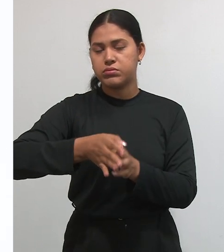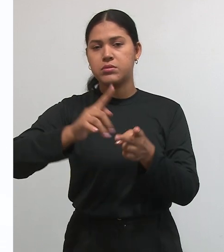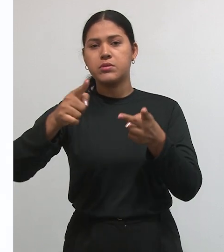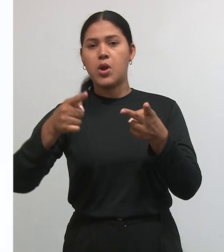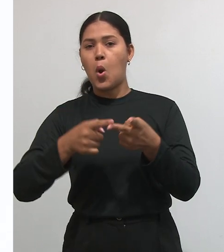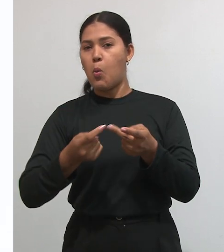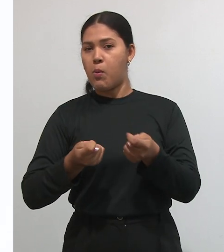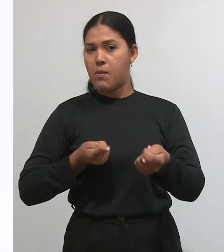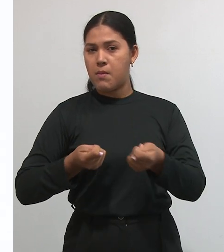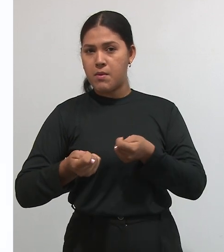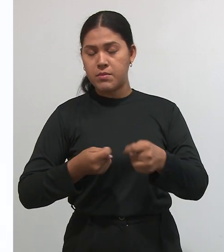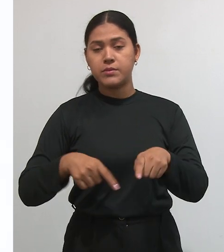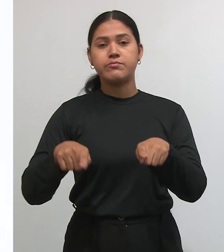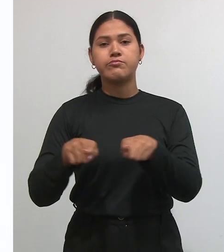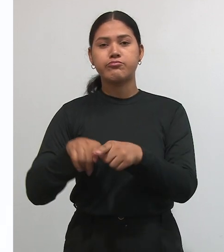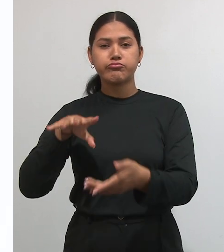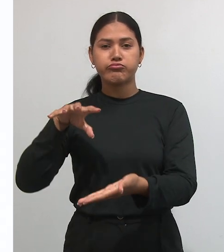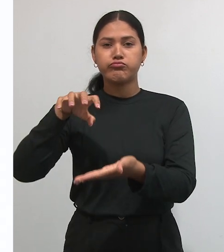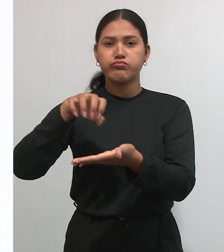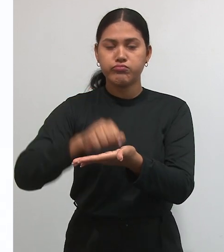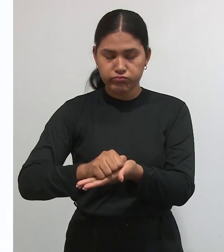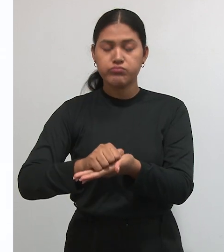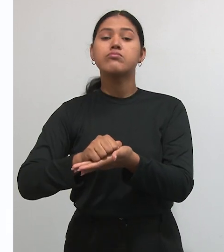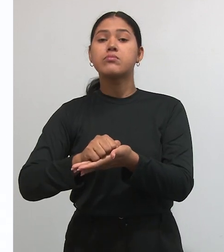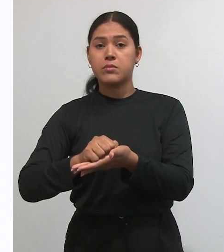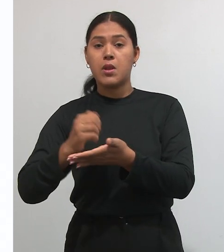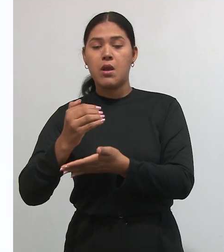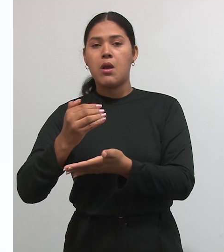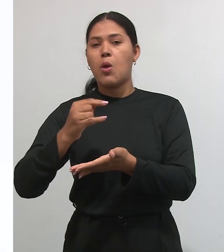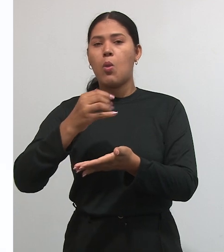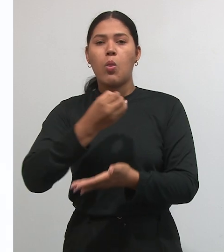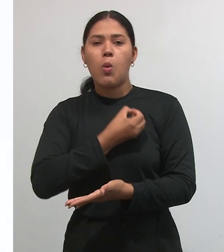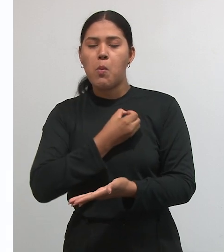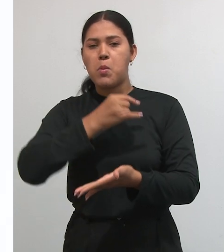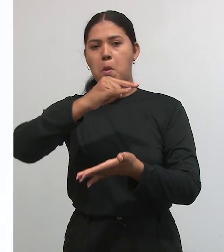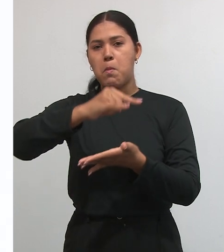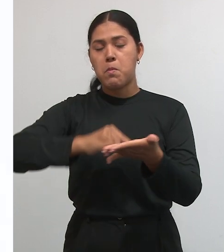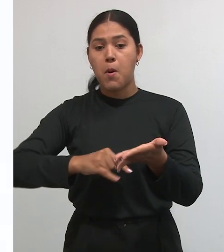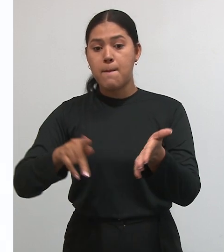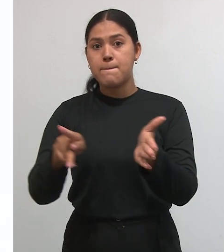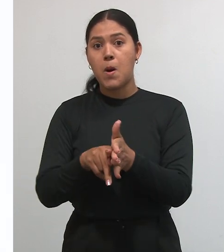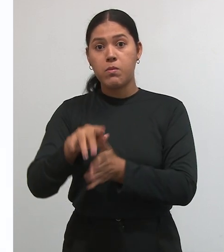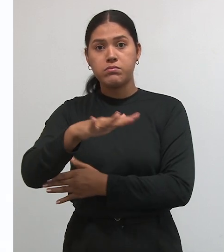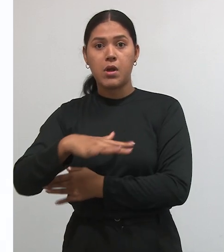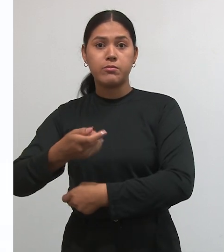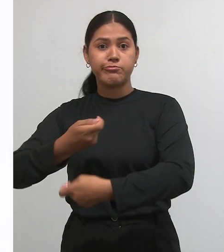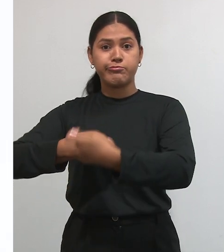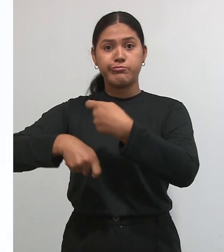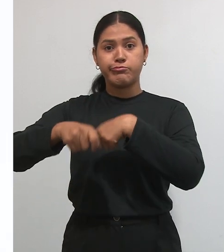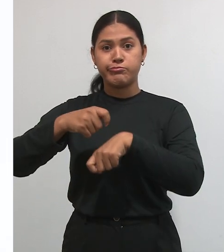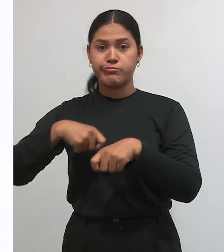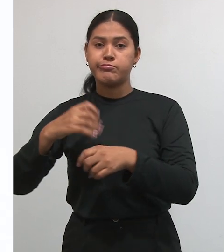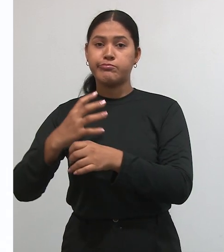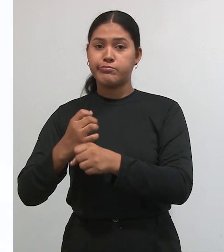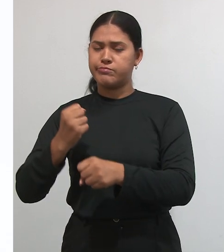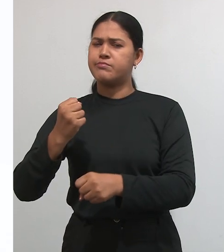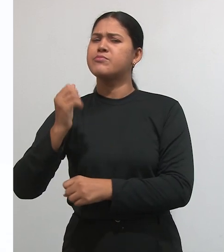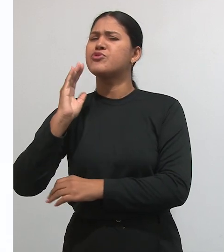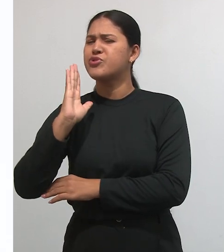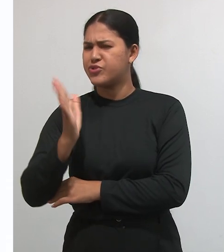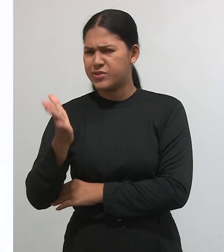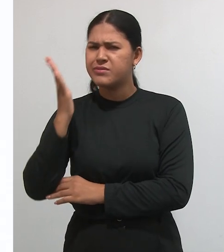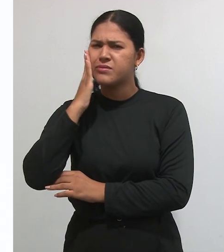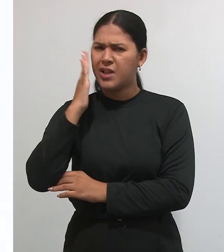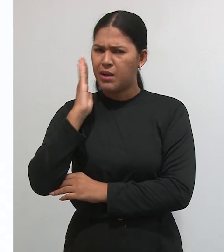de controle e de registro dos atos e fatos de uma administração econômica. Eu acho que vocês já estão careca